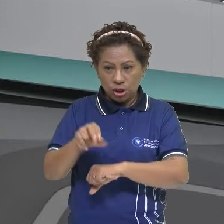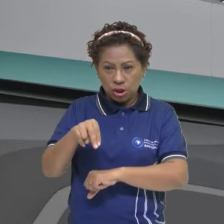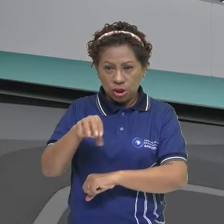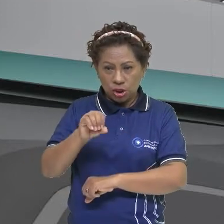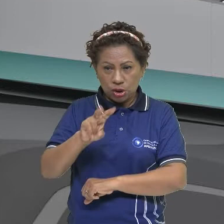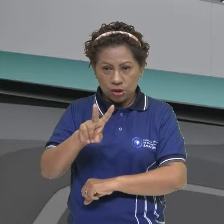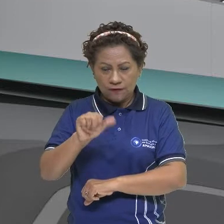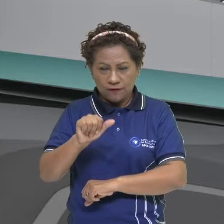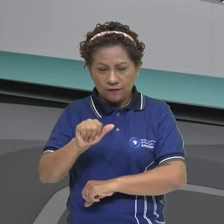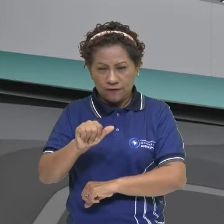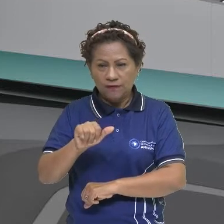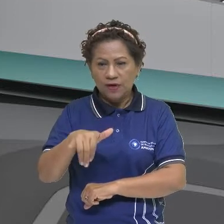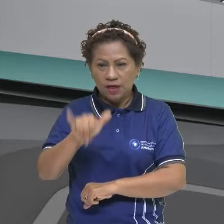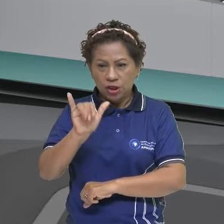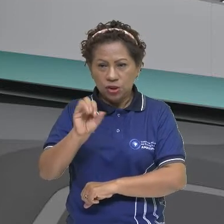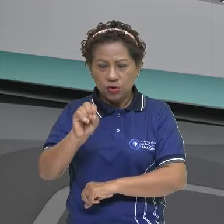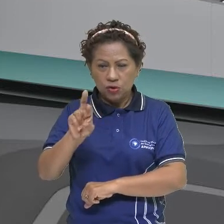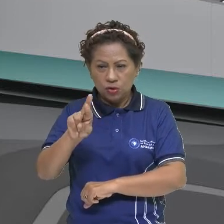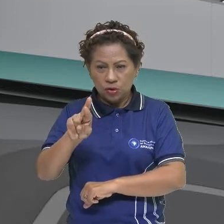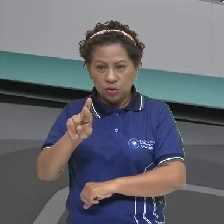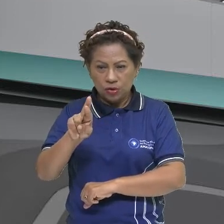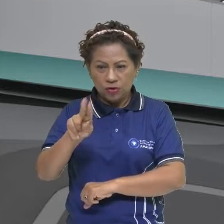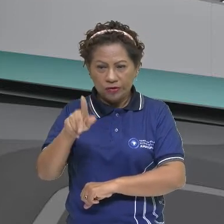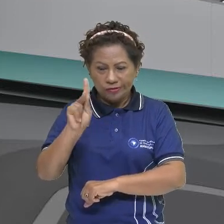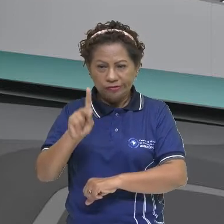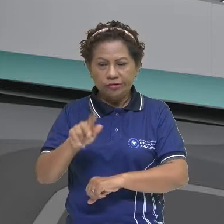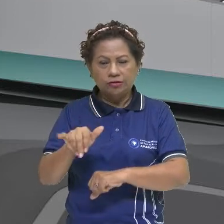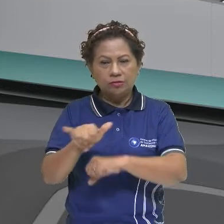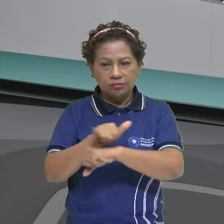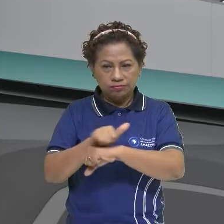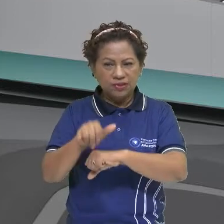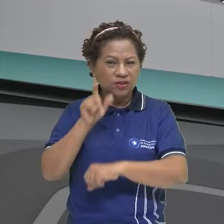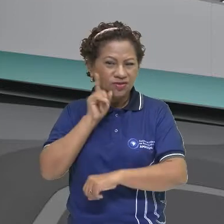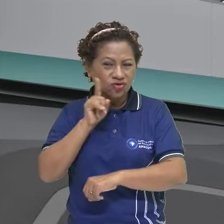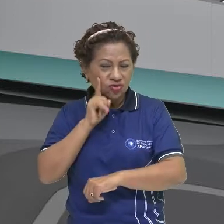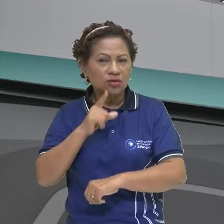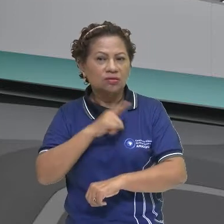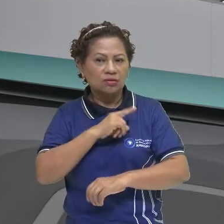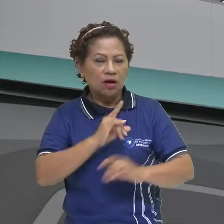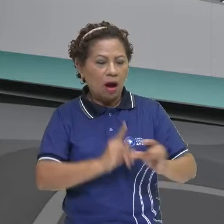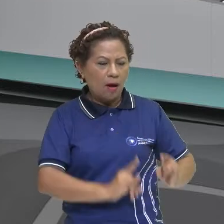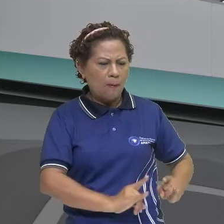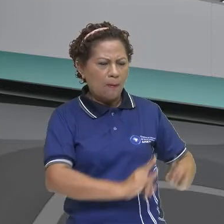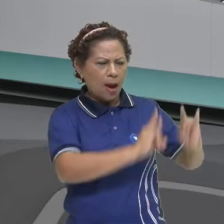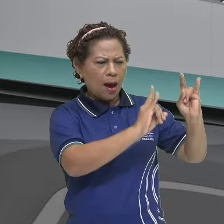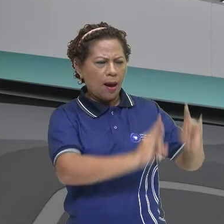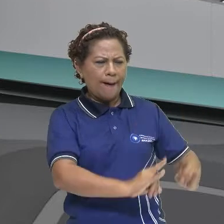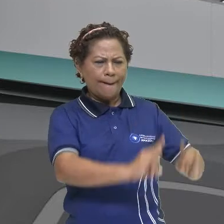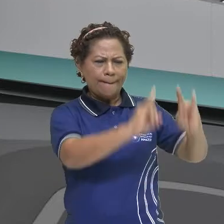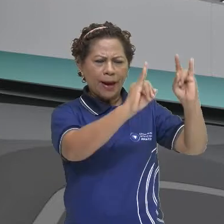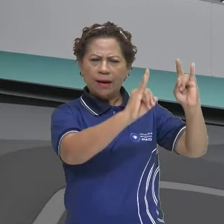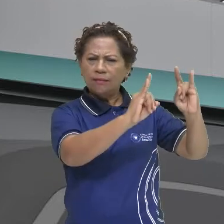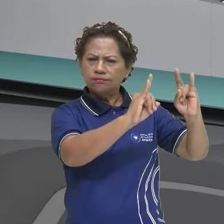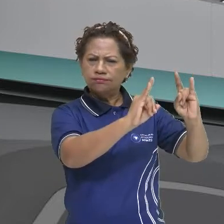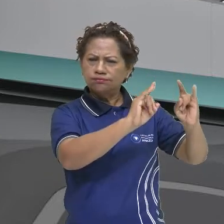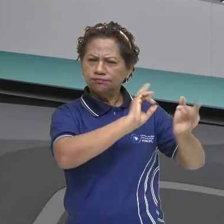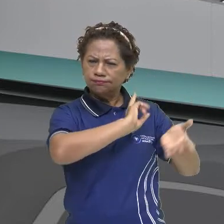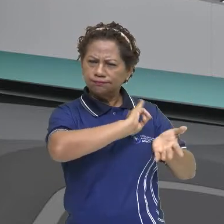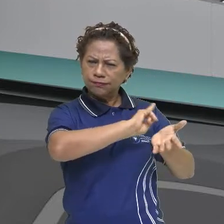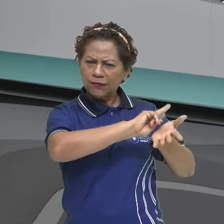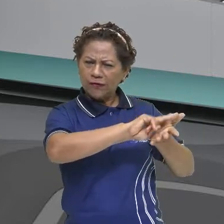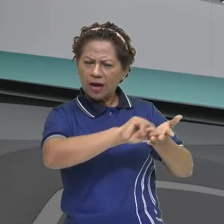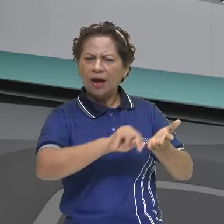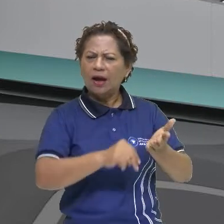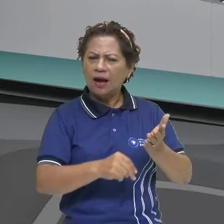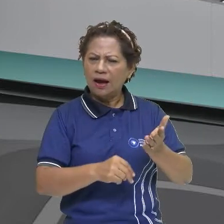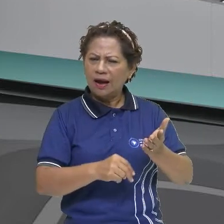que são prédios muito altos. Então, nesses prédios altos, Em alguns deles a gente consegue ver as pinturas do Eduardo